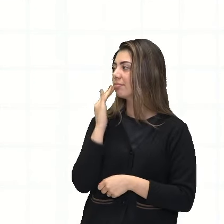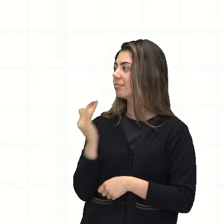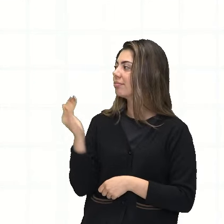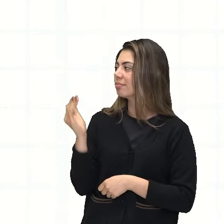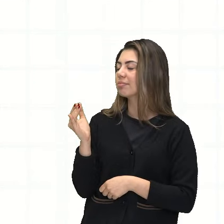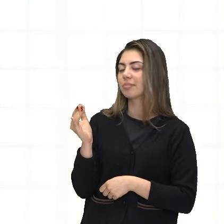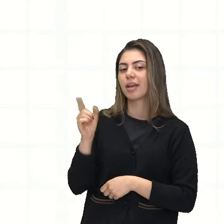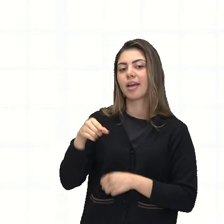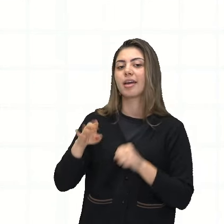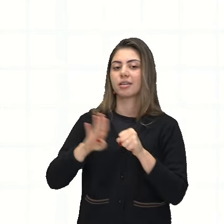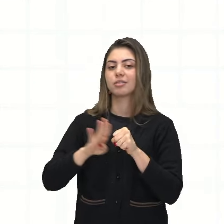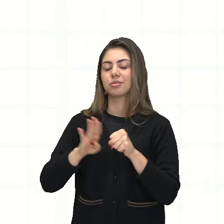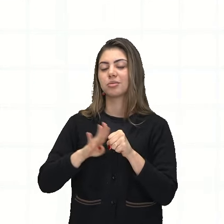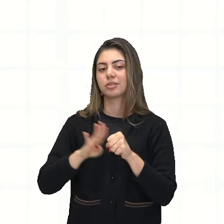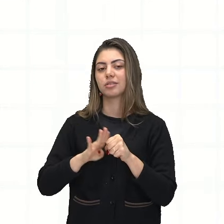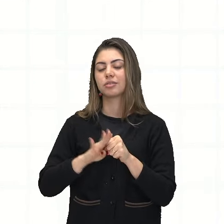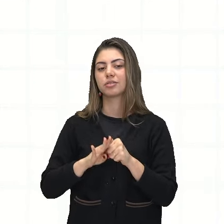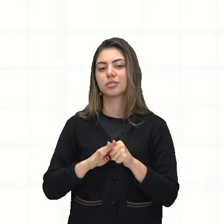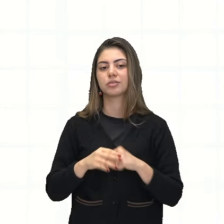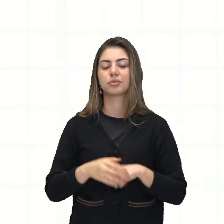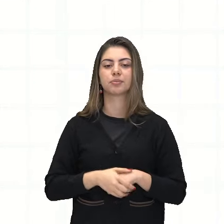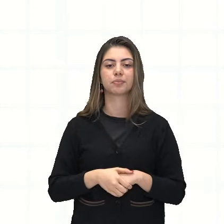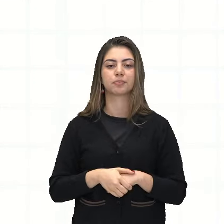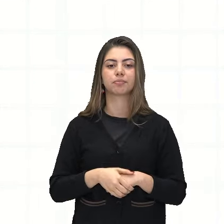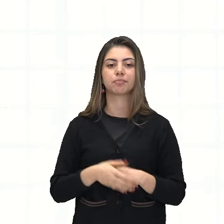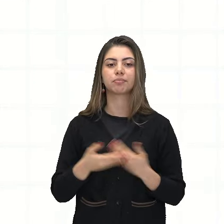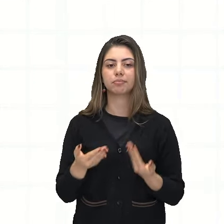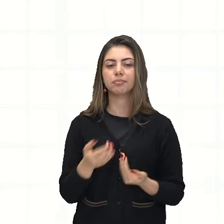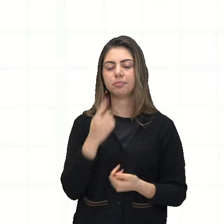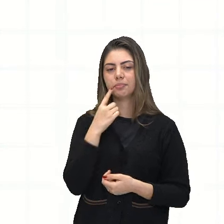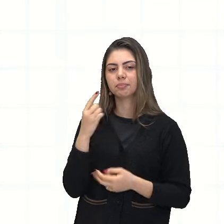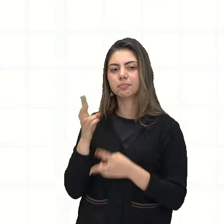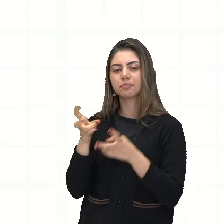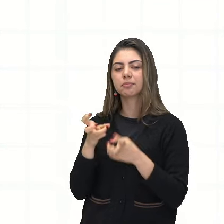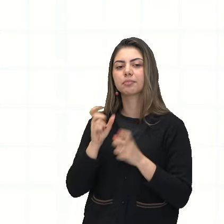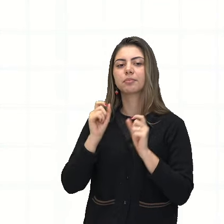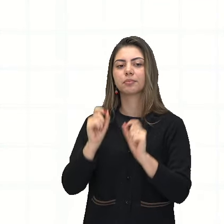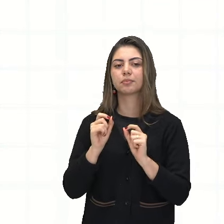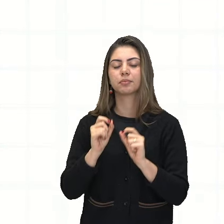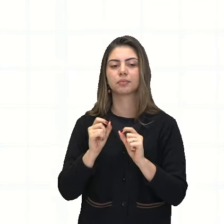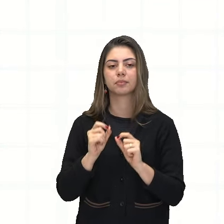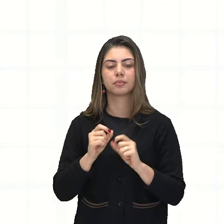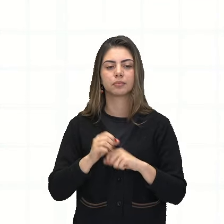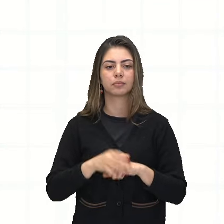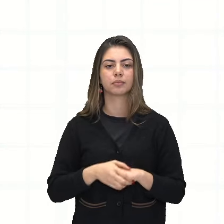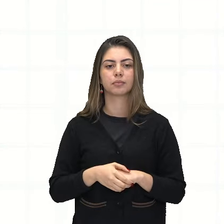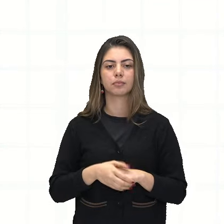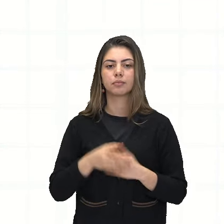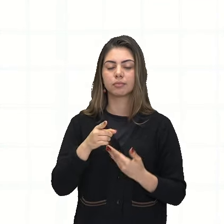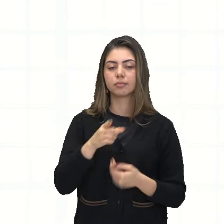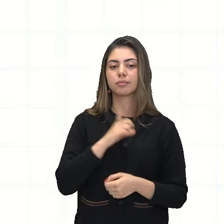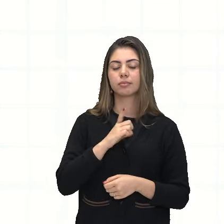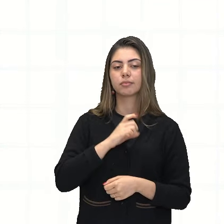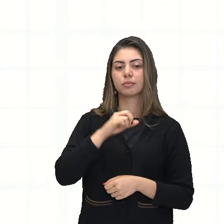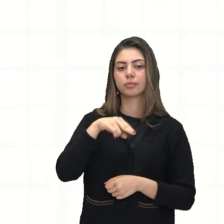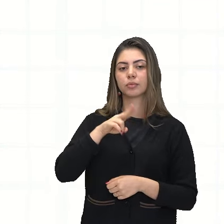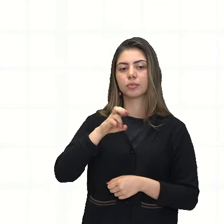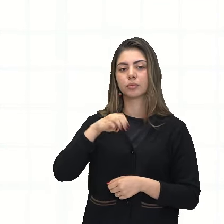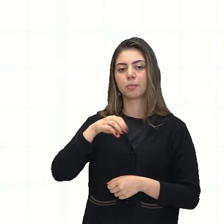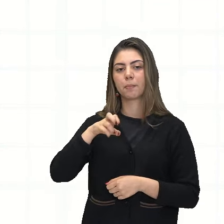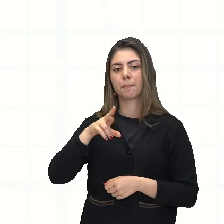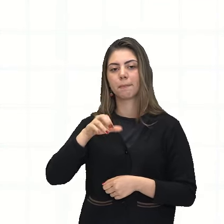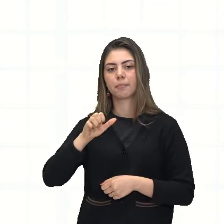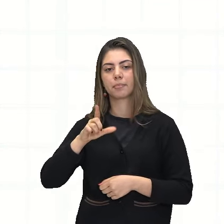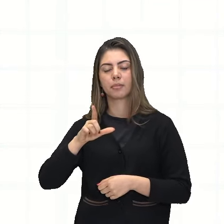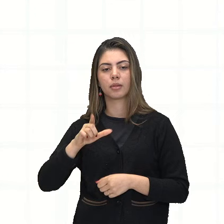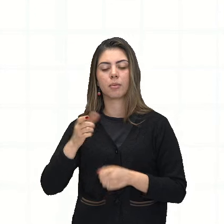palavra substantivada, o segundo. O O acompanhando, o numeral segundo sendo acompanhado